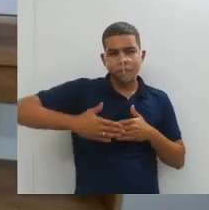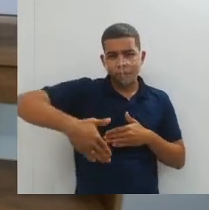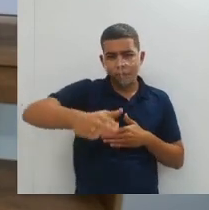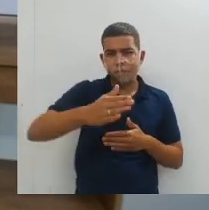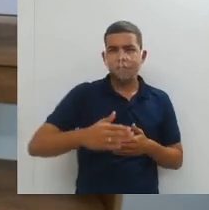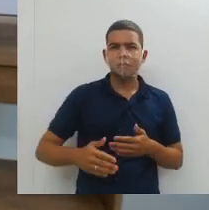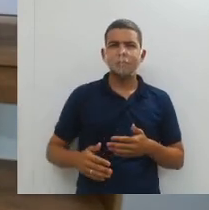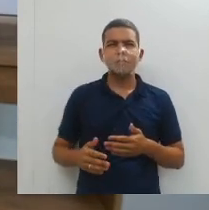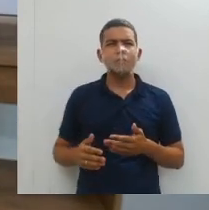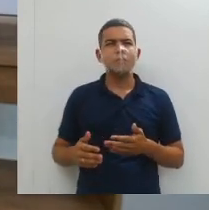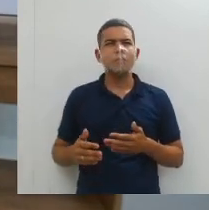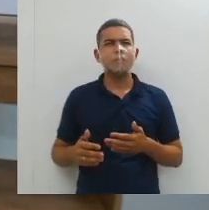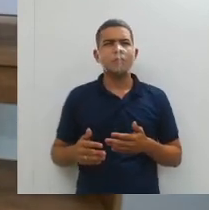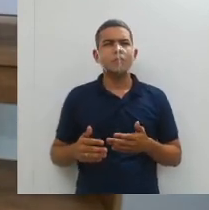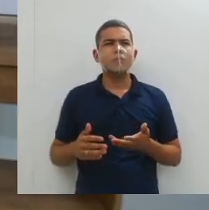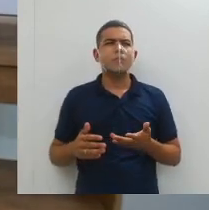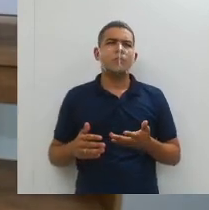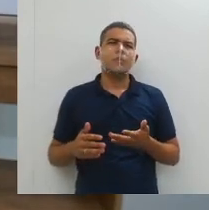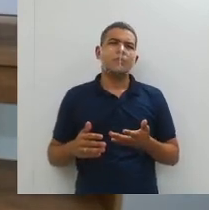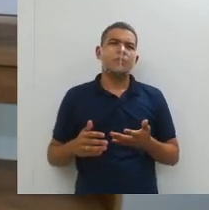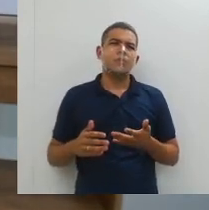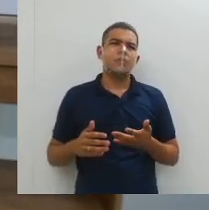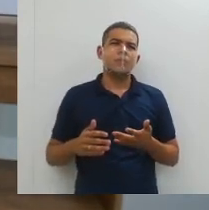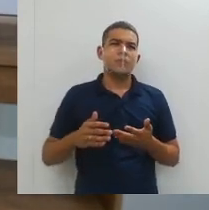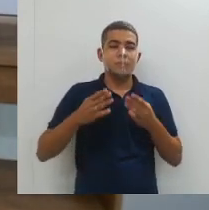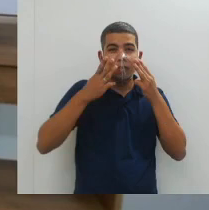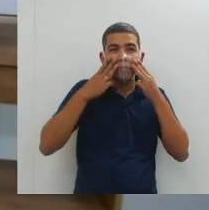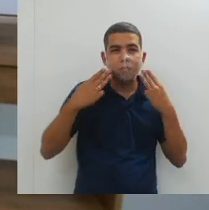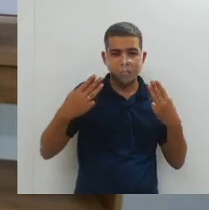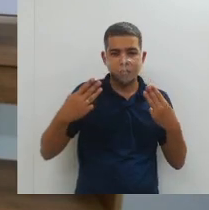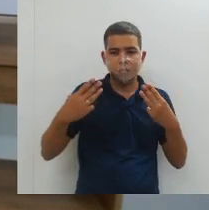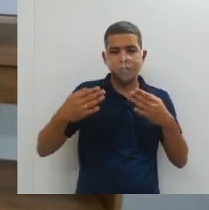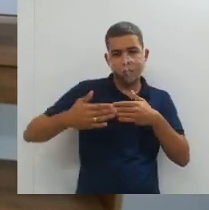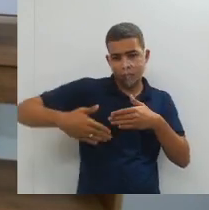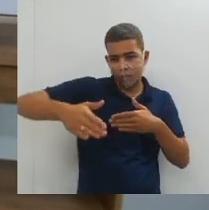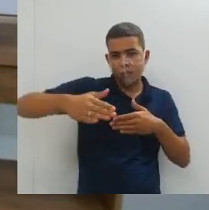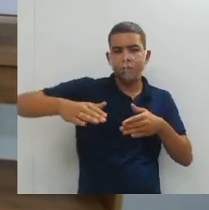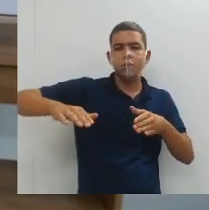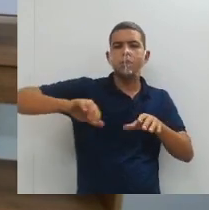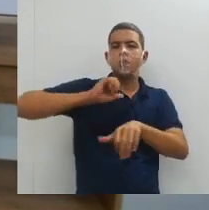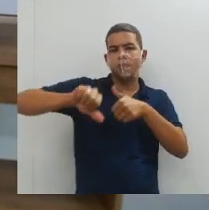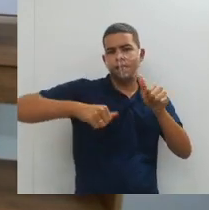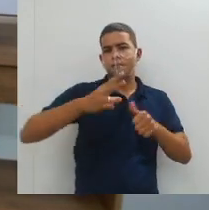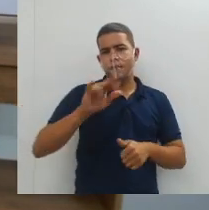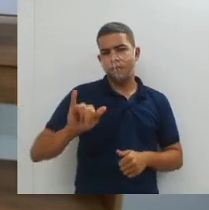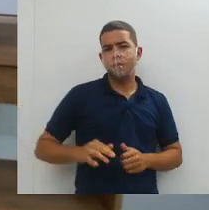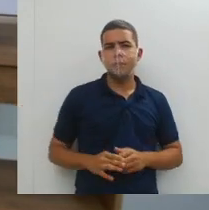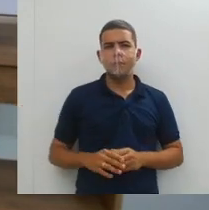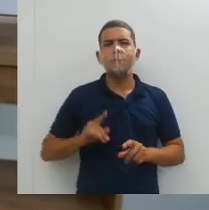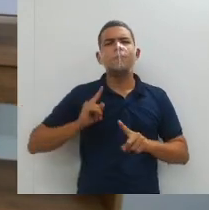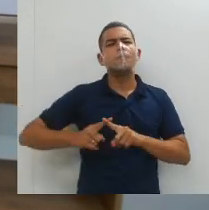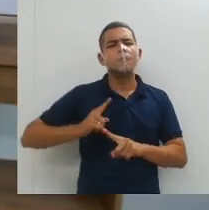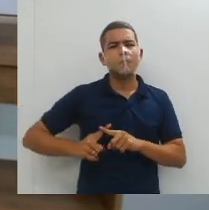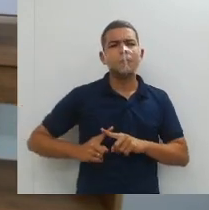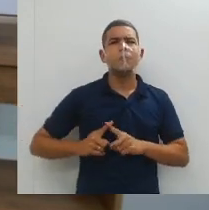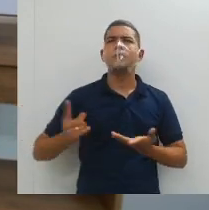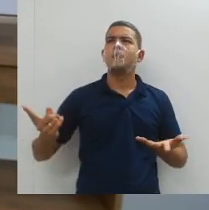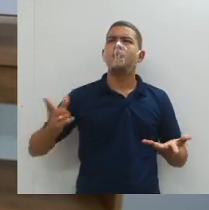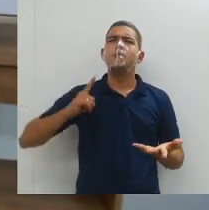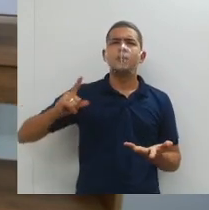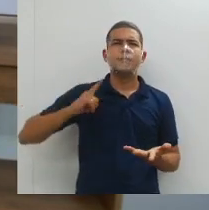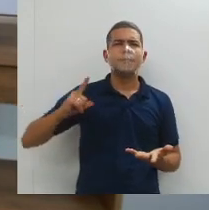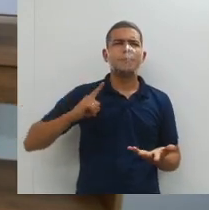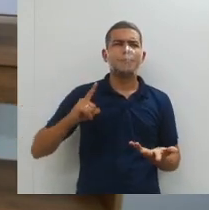momento aí, a partir de Maquiavel isso vai mudar. Vai mudar por quê? Porque na realidade o